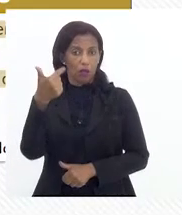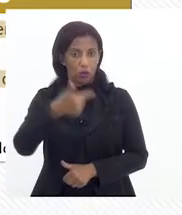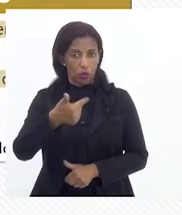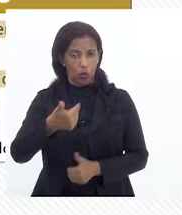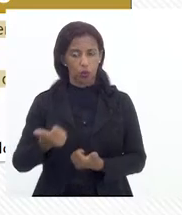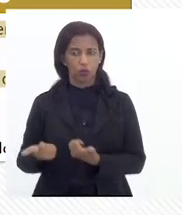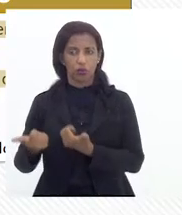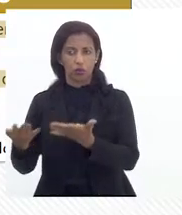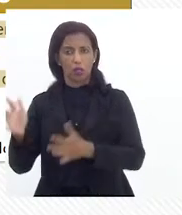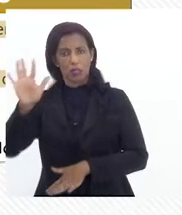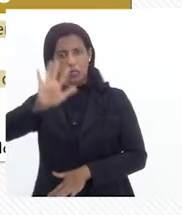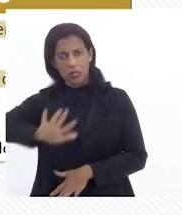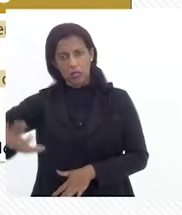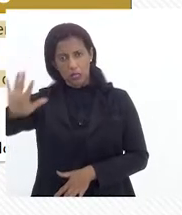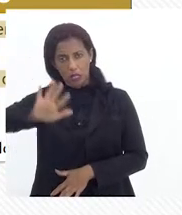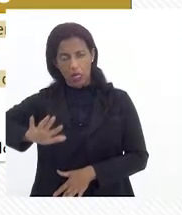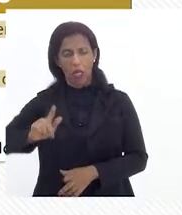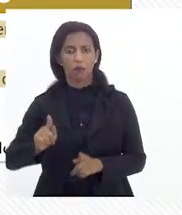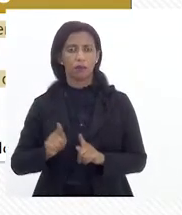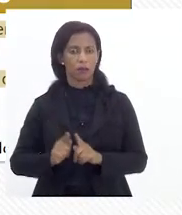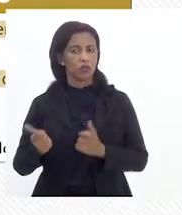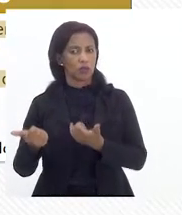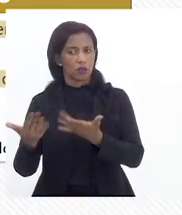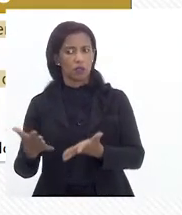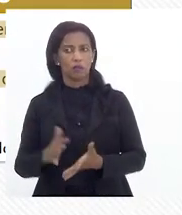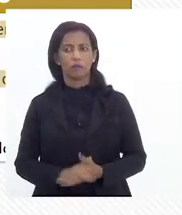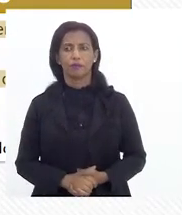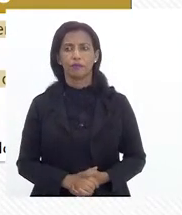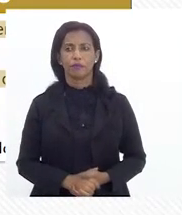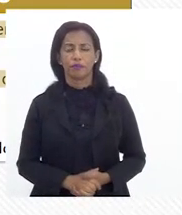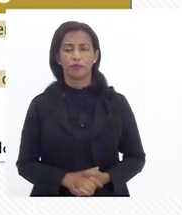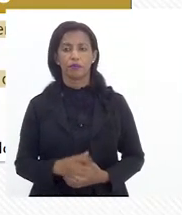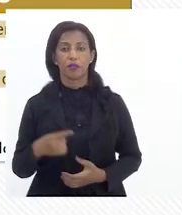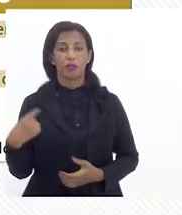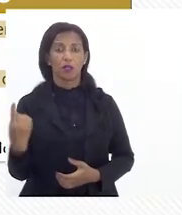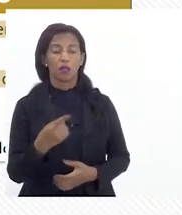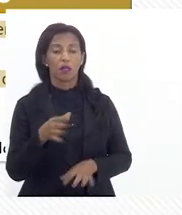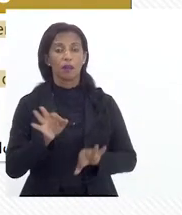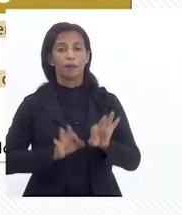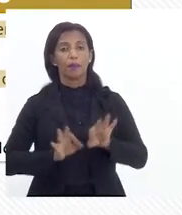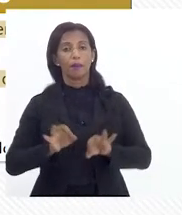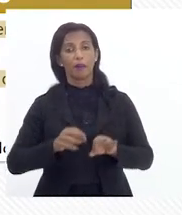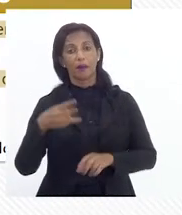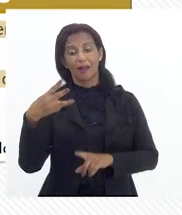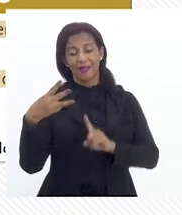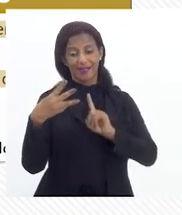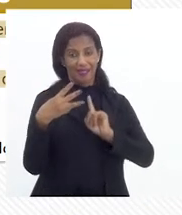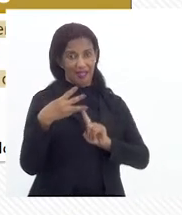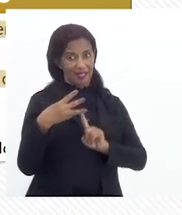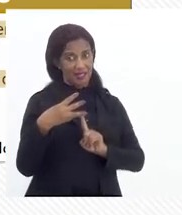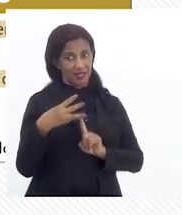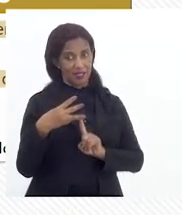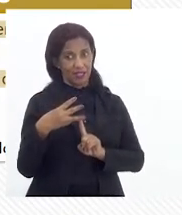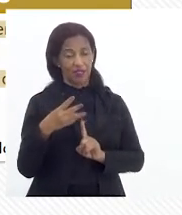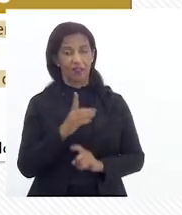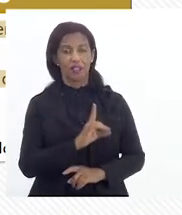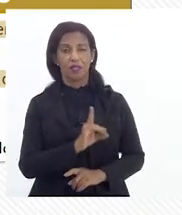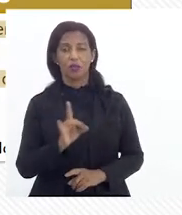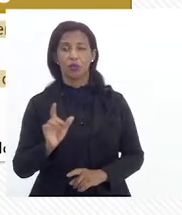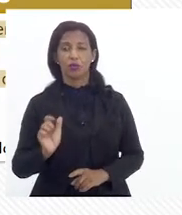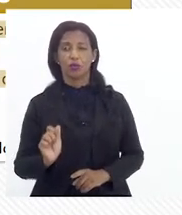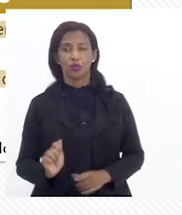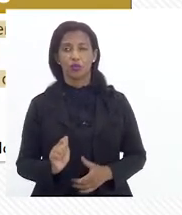dois o cenário base ressalva que nós já entregamos e estamos preparando a entrega triste que será no